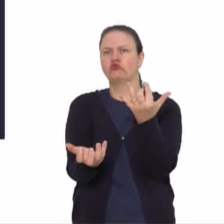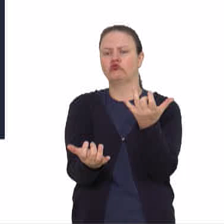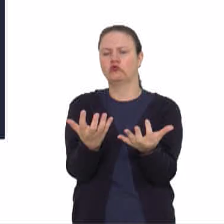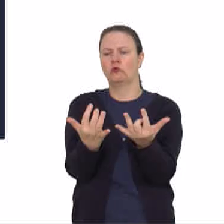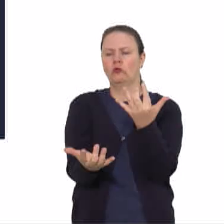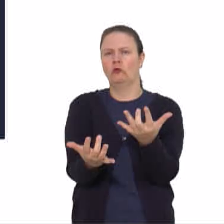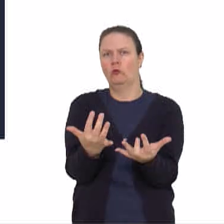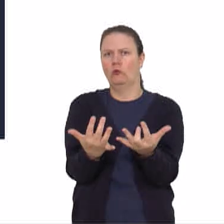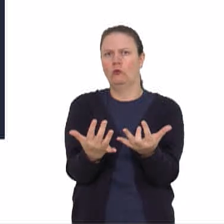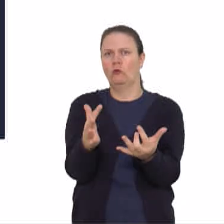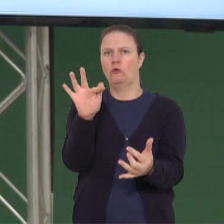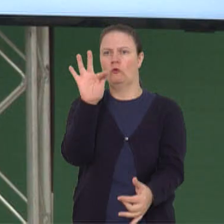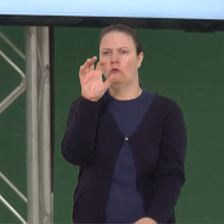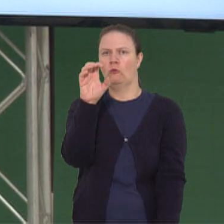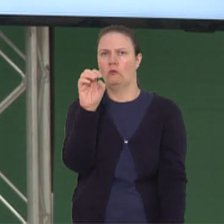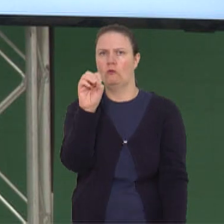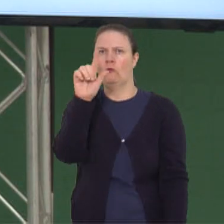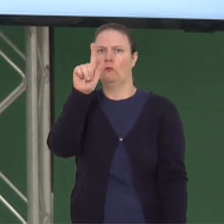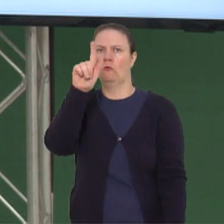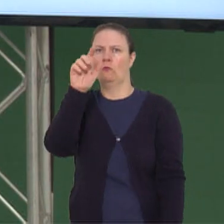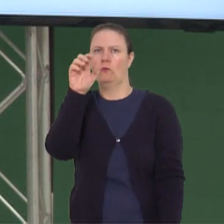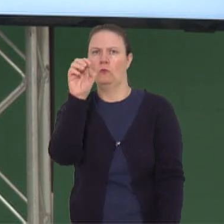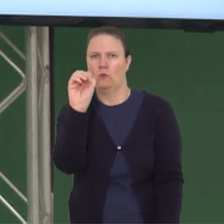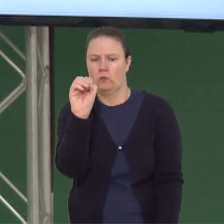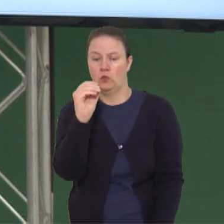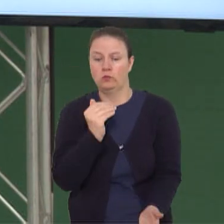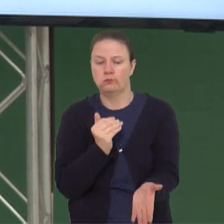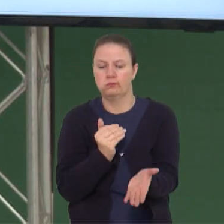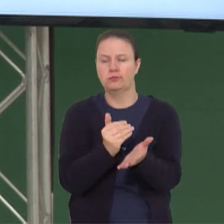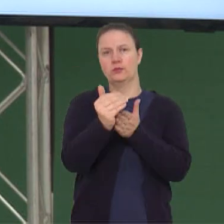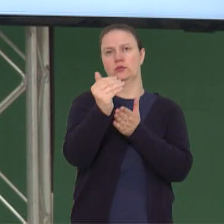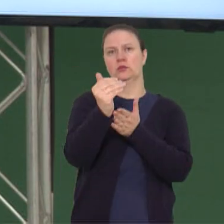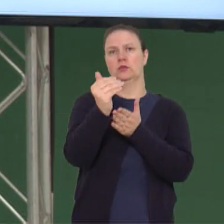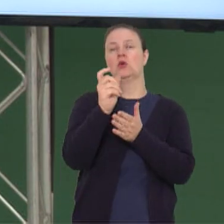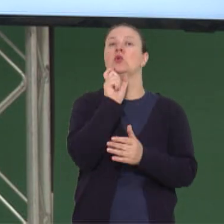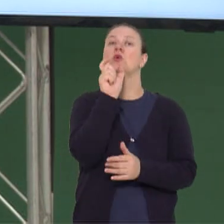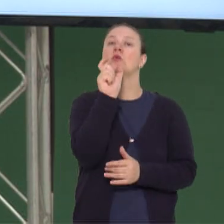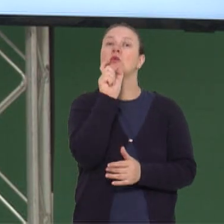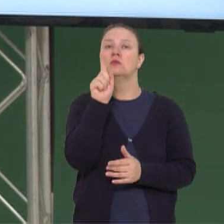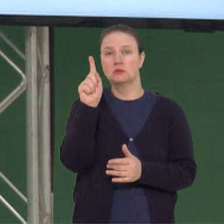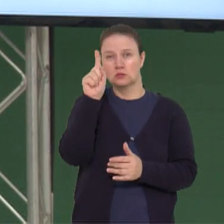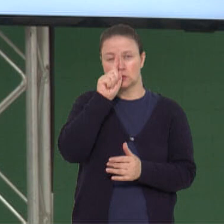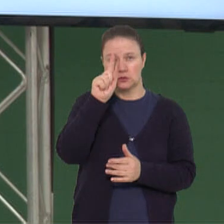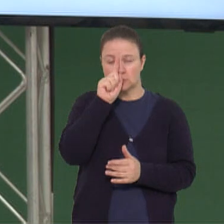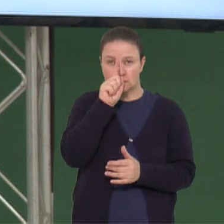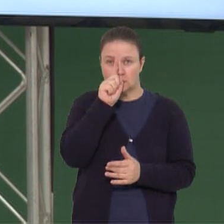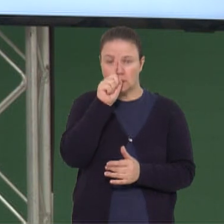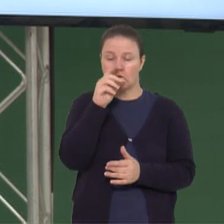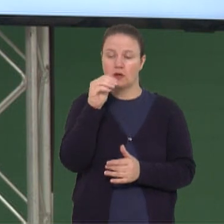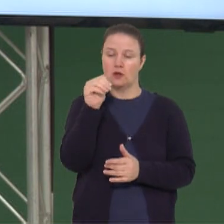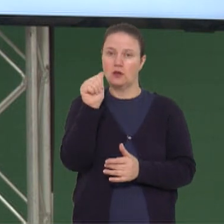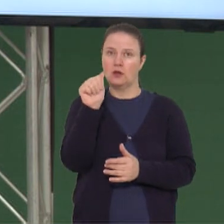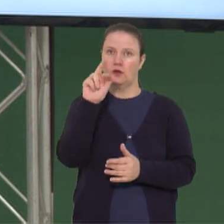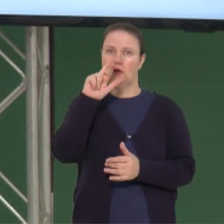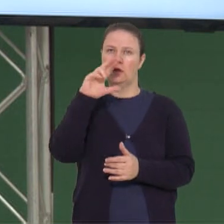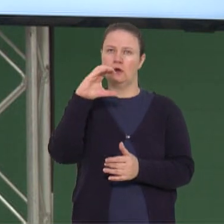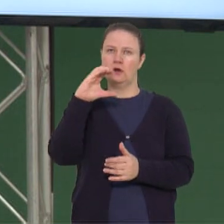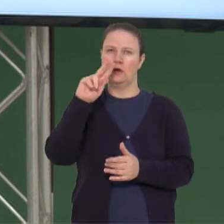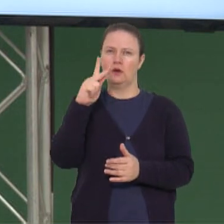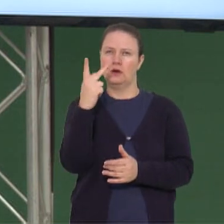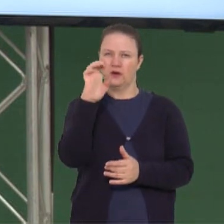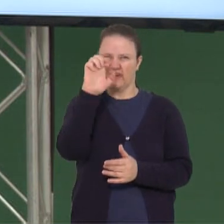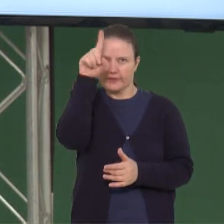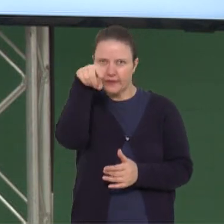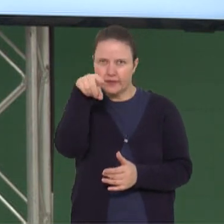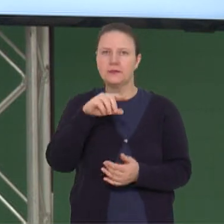Para Heráclito, o princípio, palavra grega arché ou arché, não tem uma pronúncia correta para o